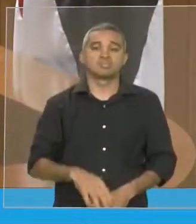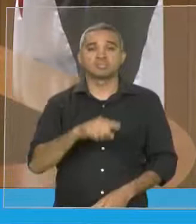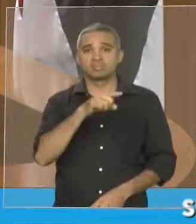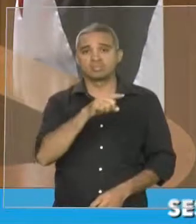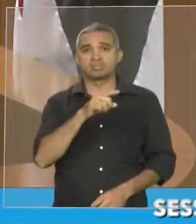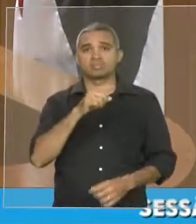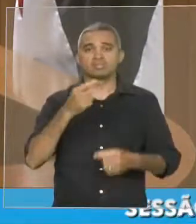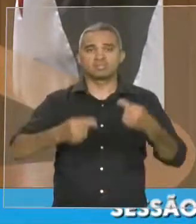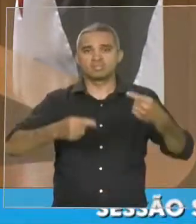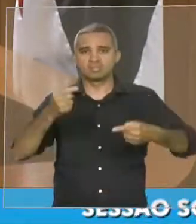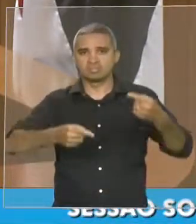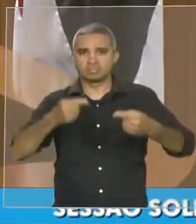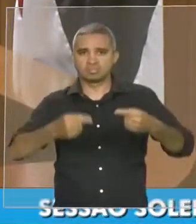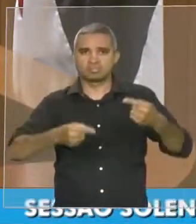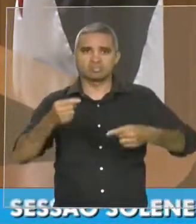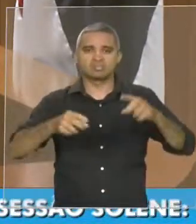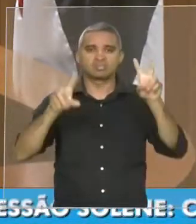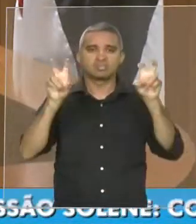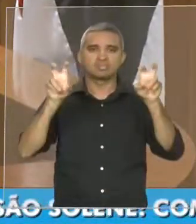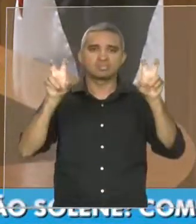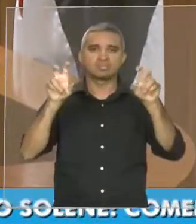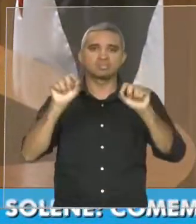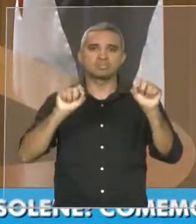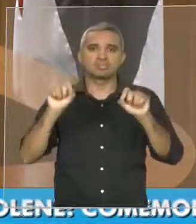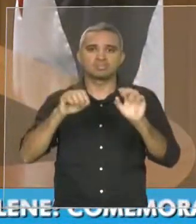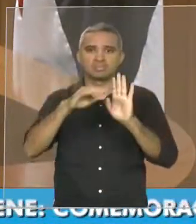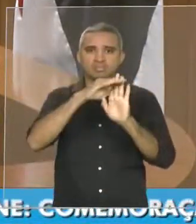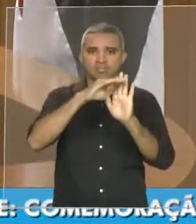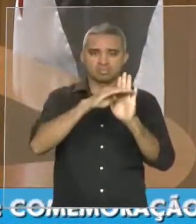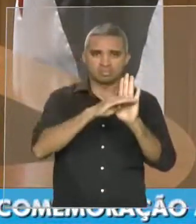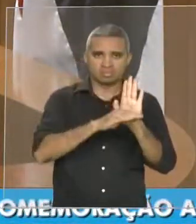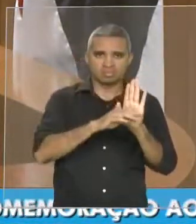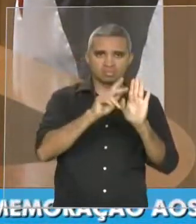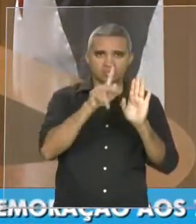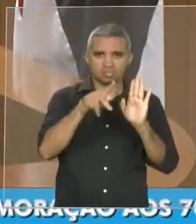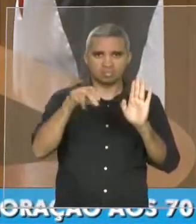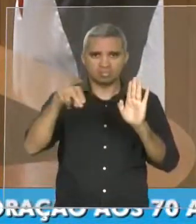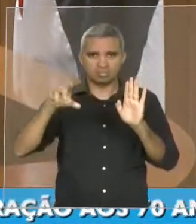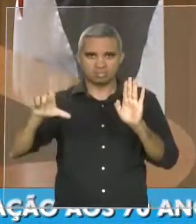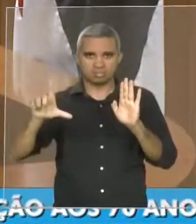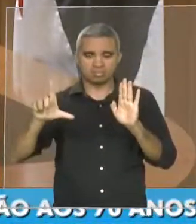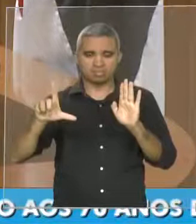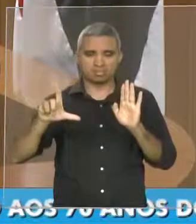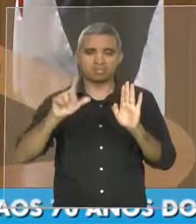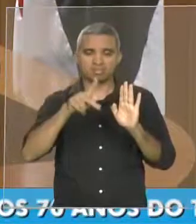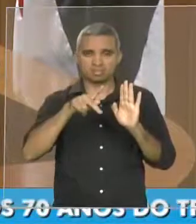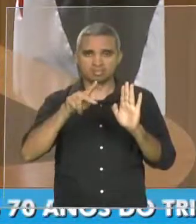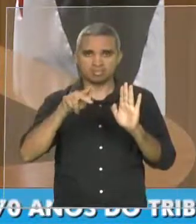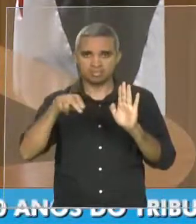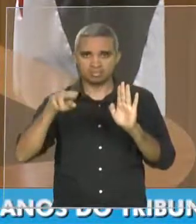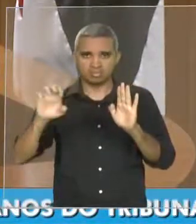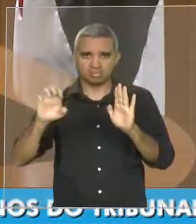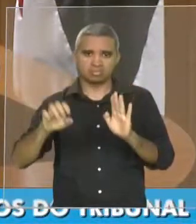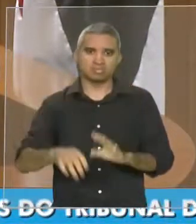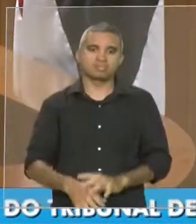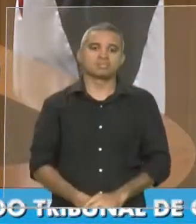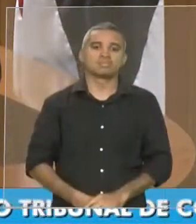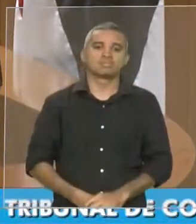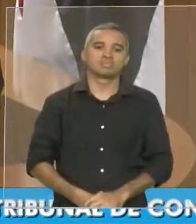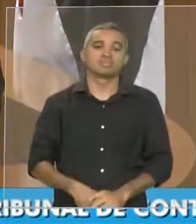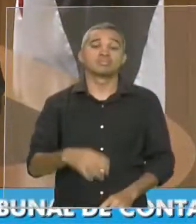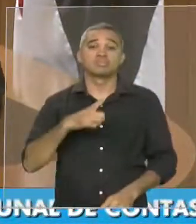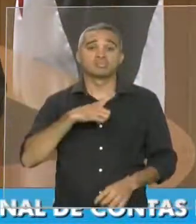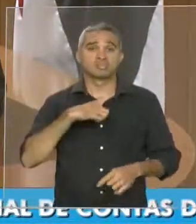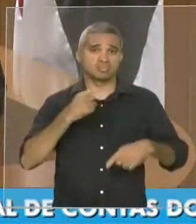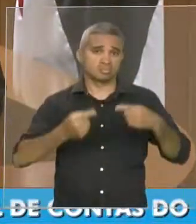debatendo as questões relacionadas com o Plano Nacional de Educação. Estão sendo, nesse debate, são